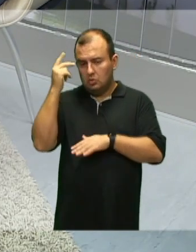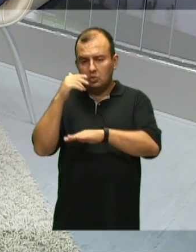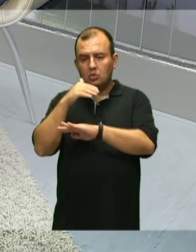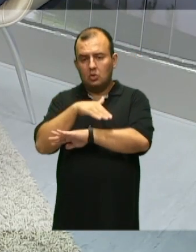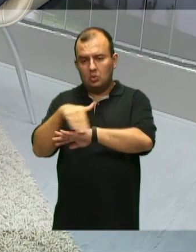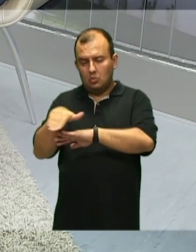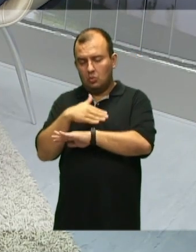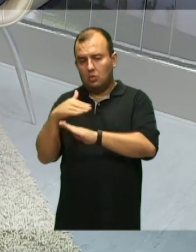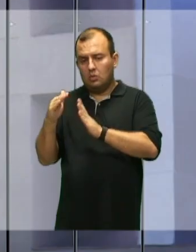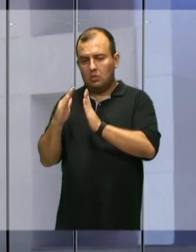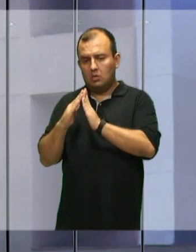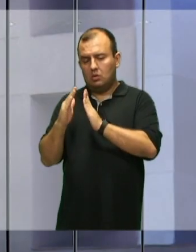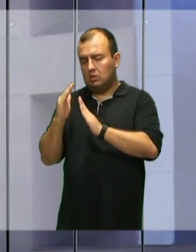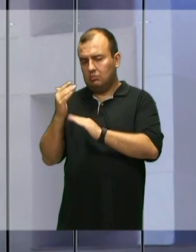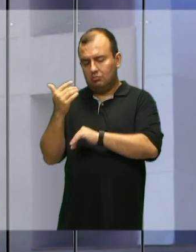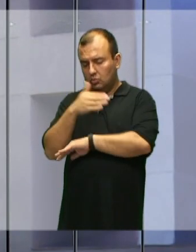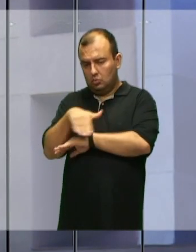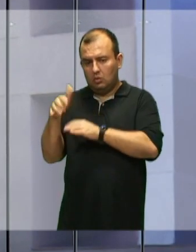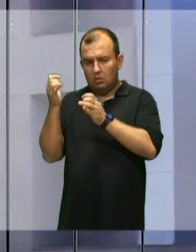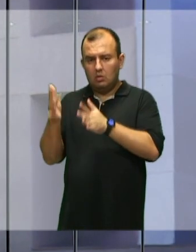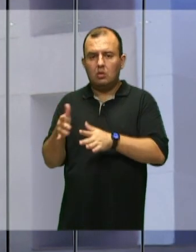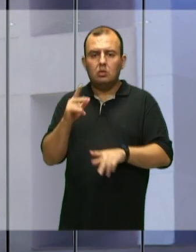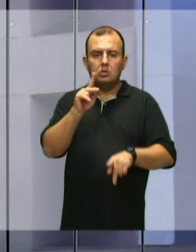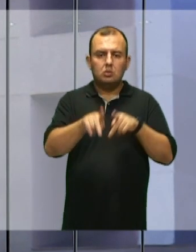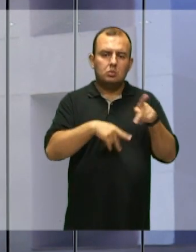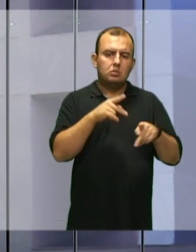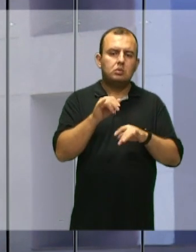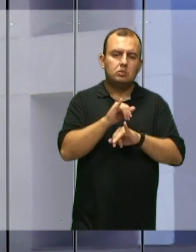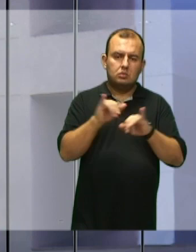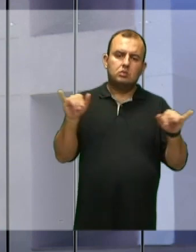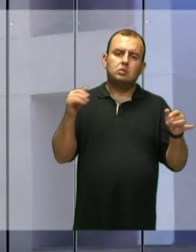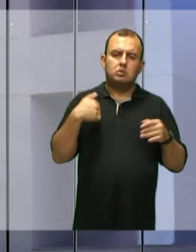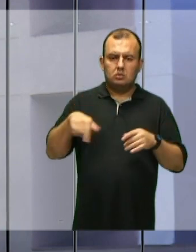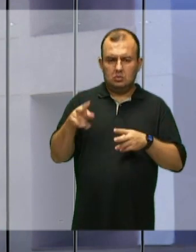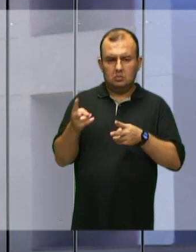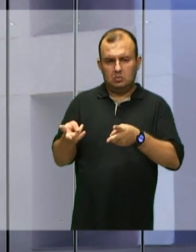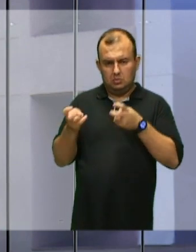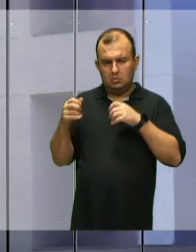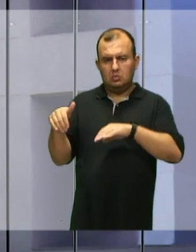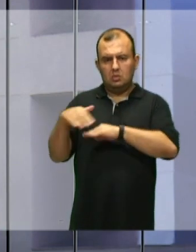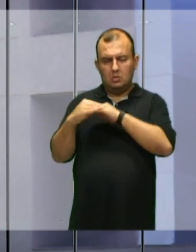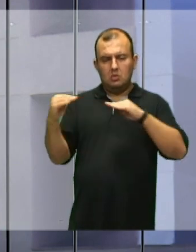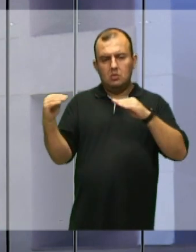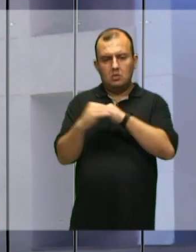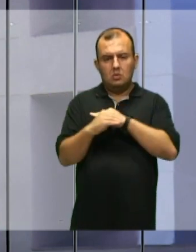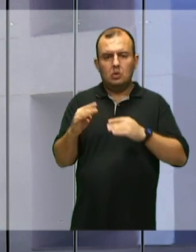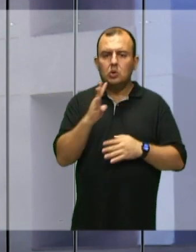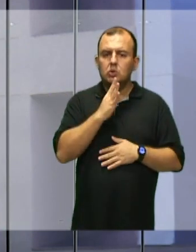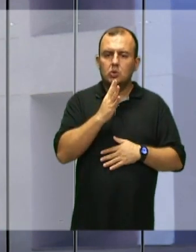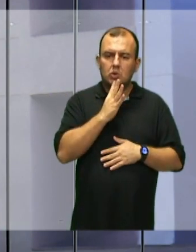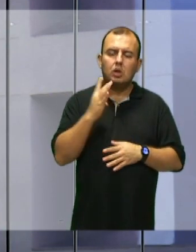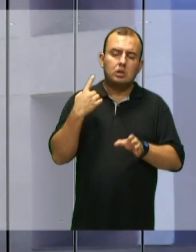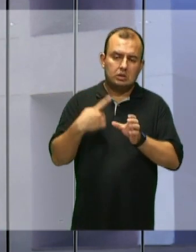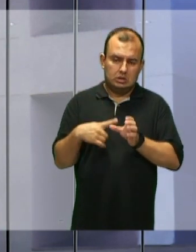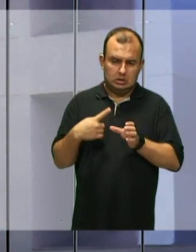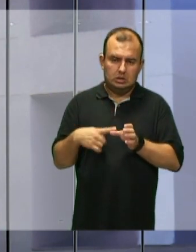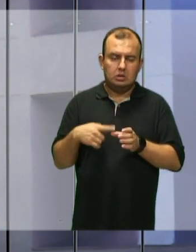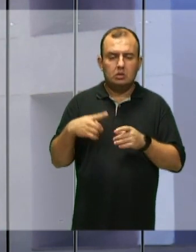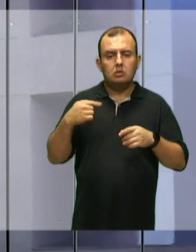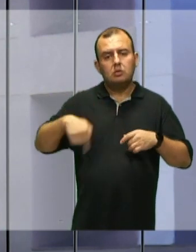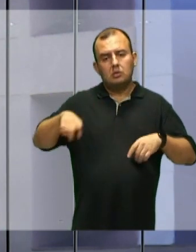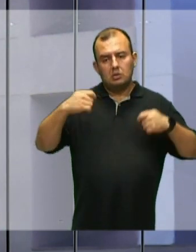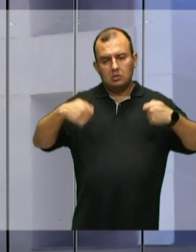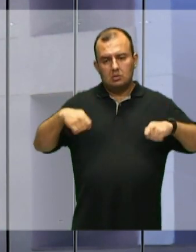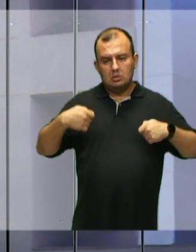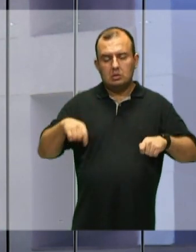têm eh assim a população tem trazido isso e a gente também percebe passa que no contorno sul né a gente conhece a cidade e sabe das demandas que